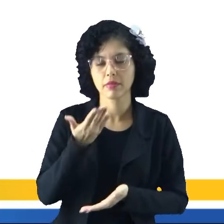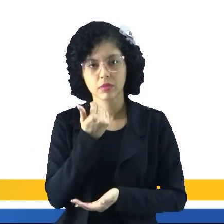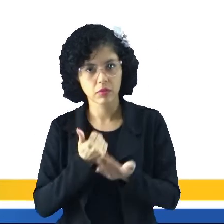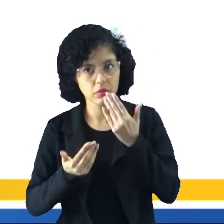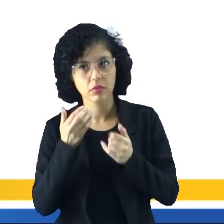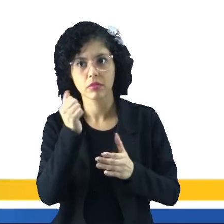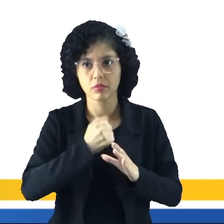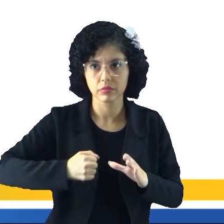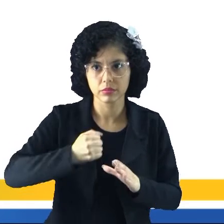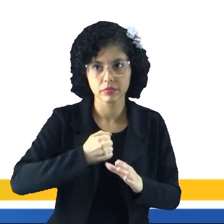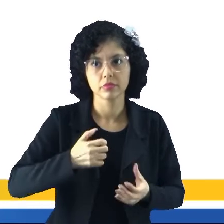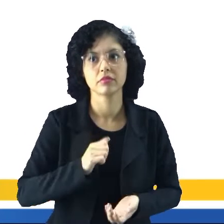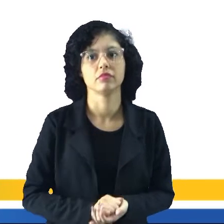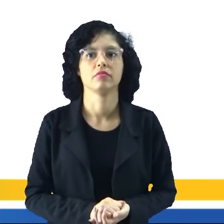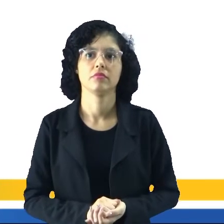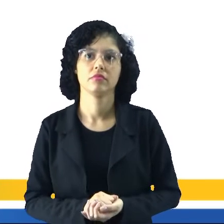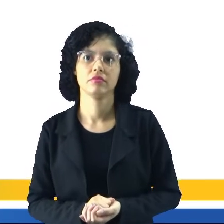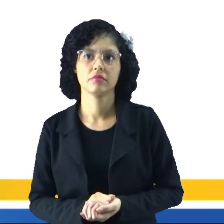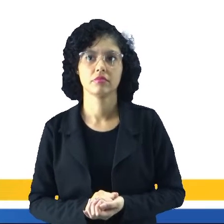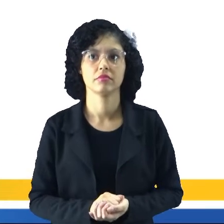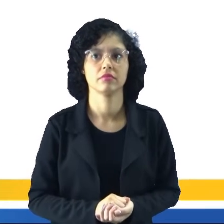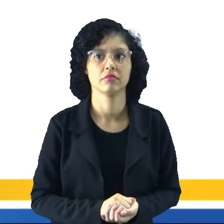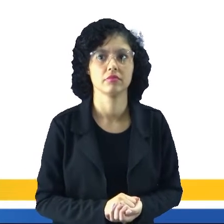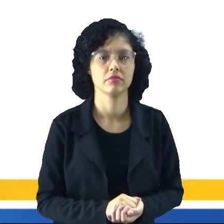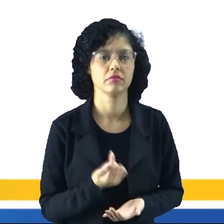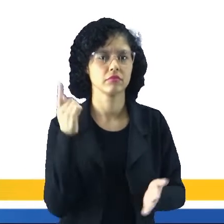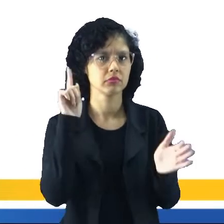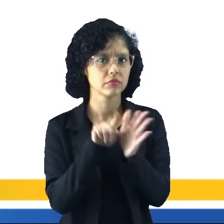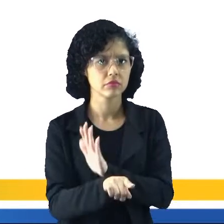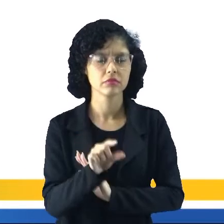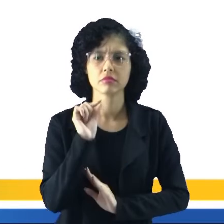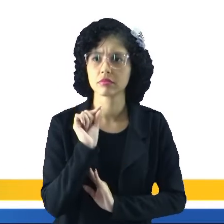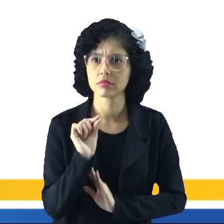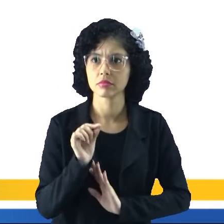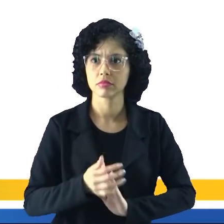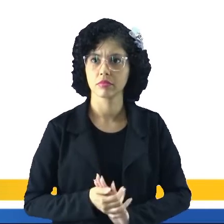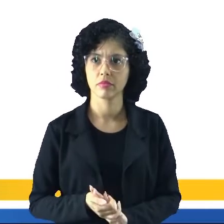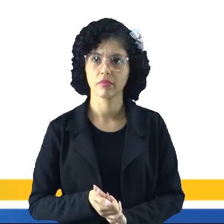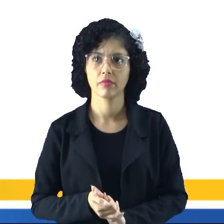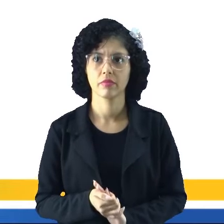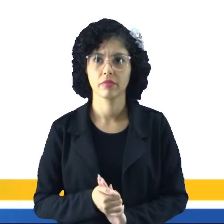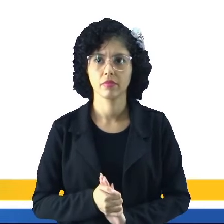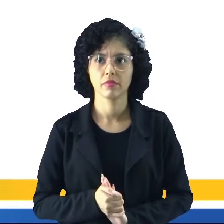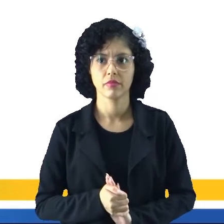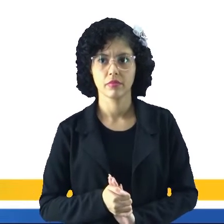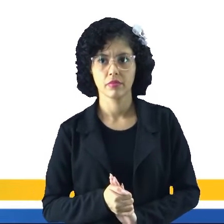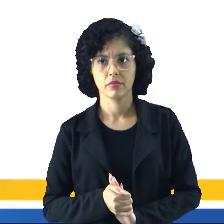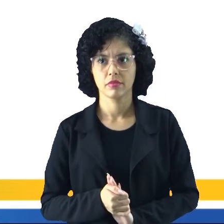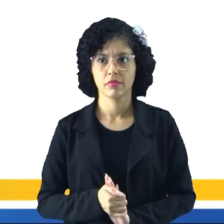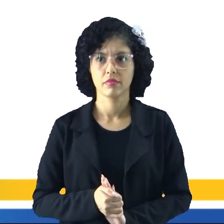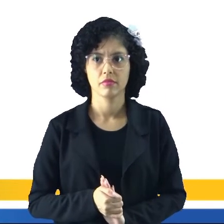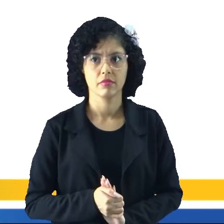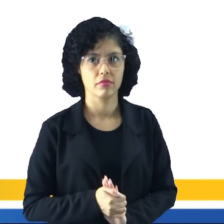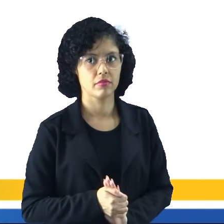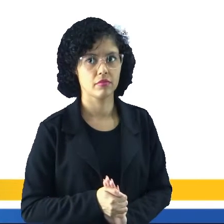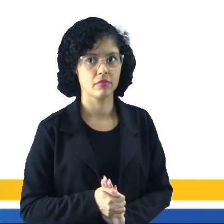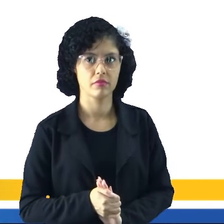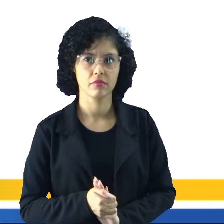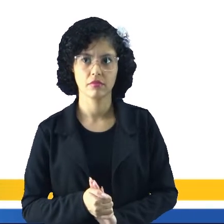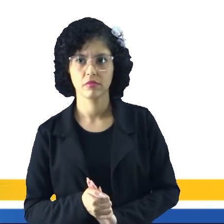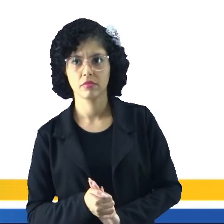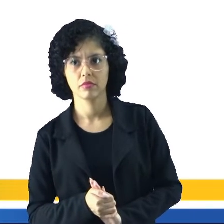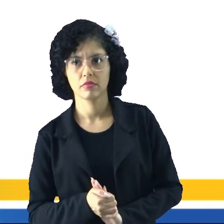né? Aí Mafalda levanta um questionamento para ela, né? Então, segundo vos, uma mulher que tenha